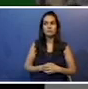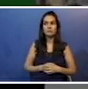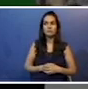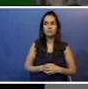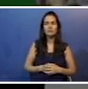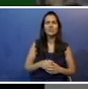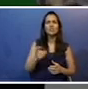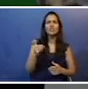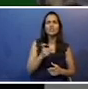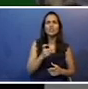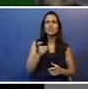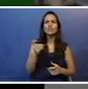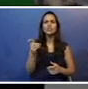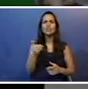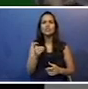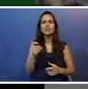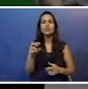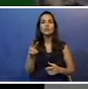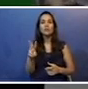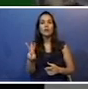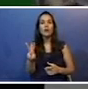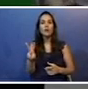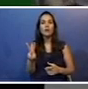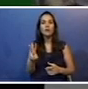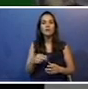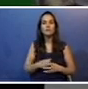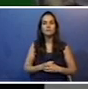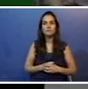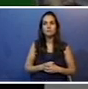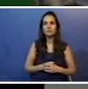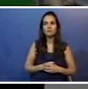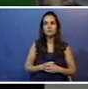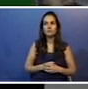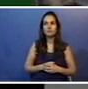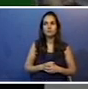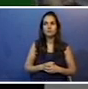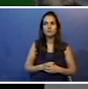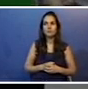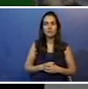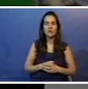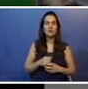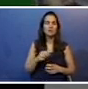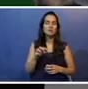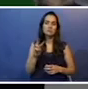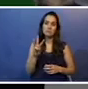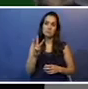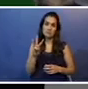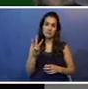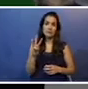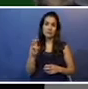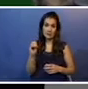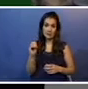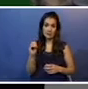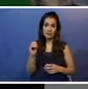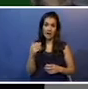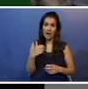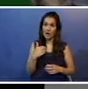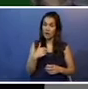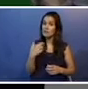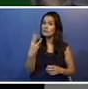X, Z. Eu estou procurando 35, tá? Então, 30, eu preciso